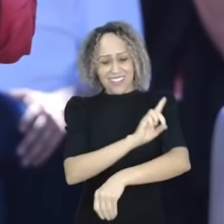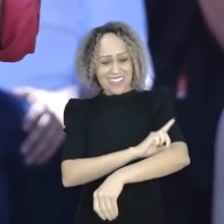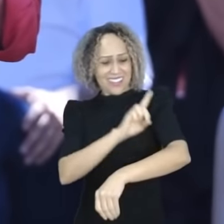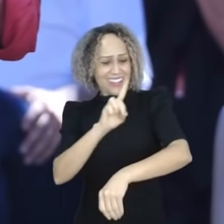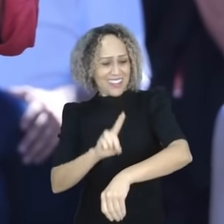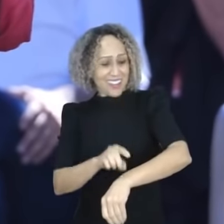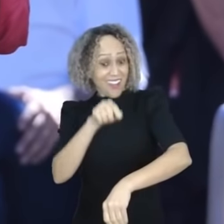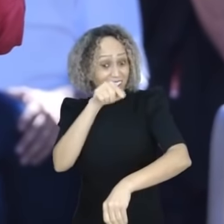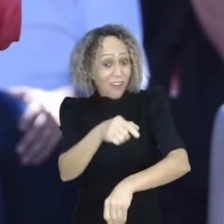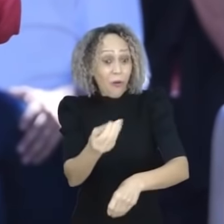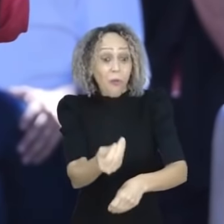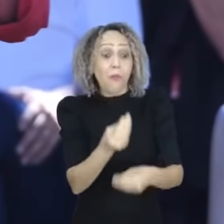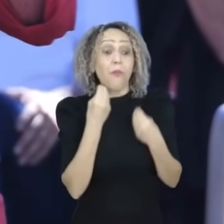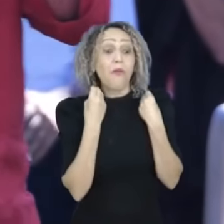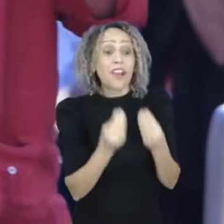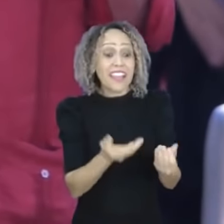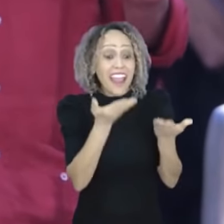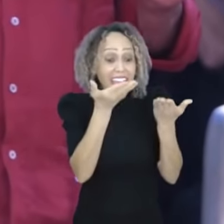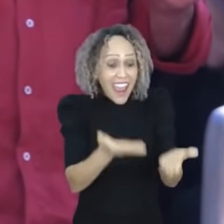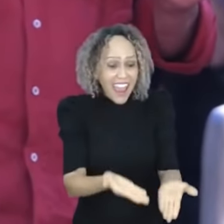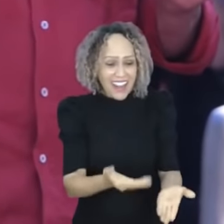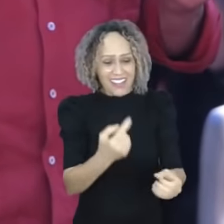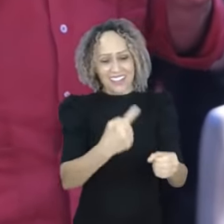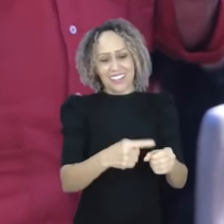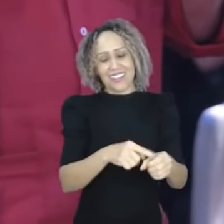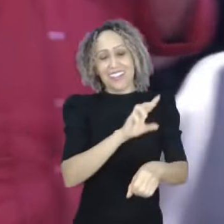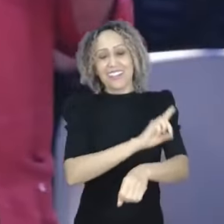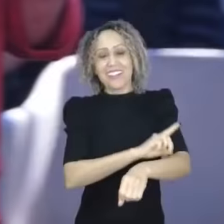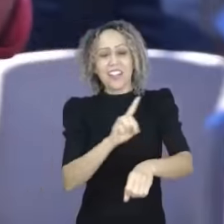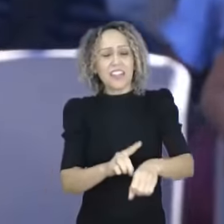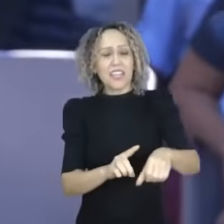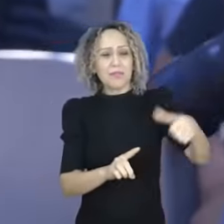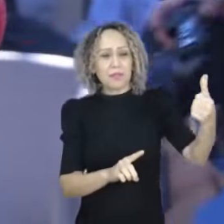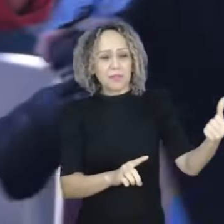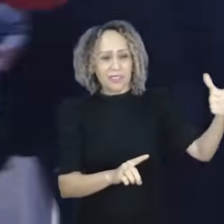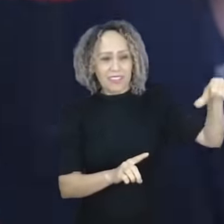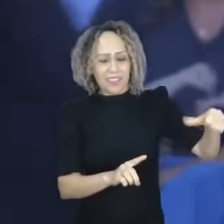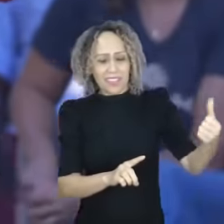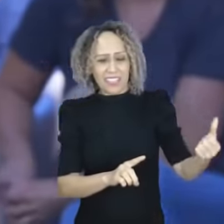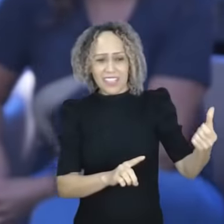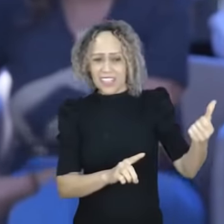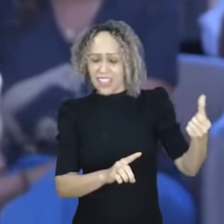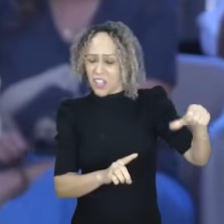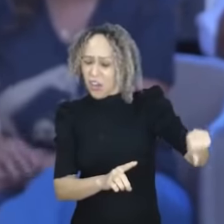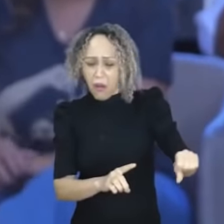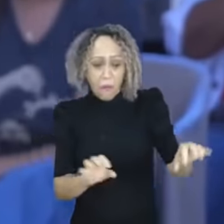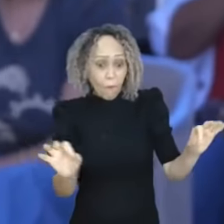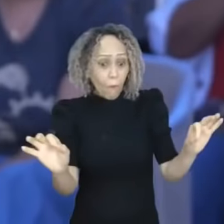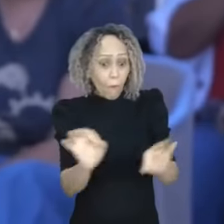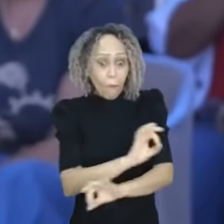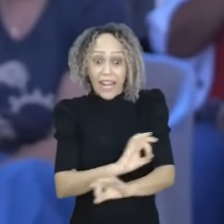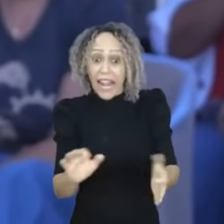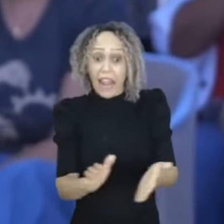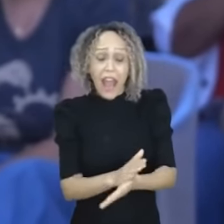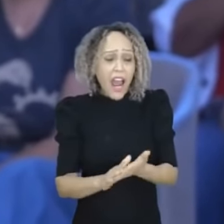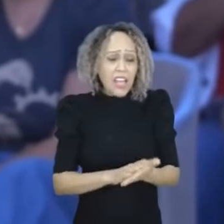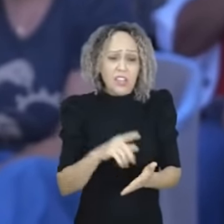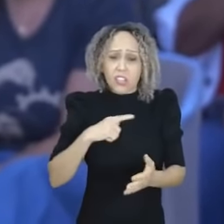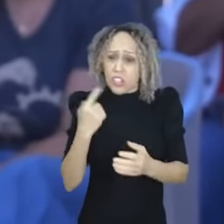1969. Diadema não tinha nada. Diadema não tinha... A única rua asfaltada de